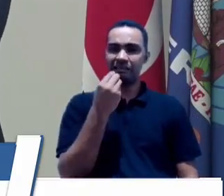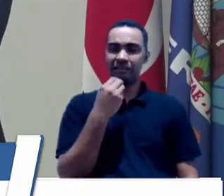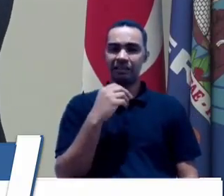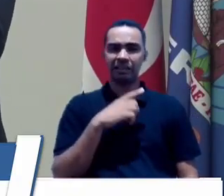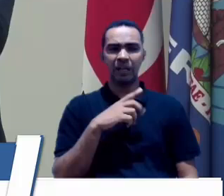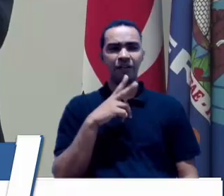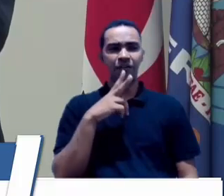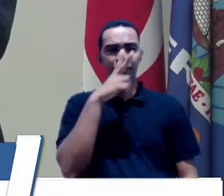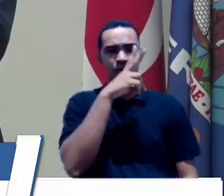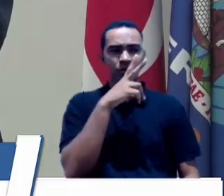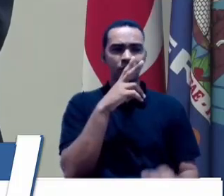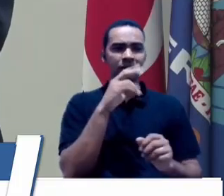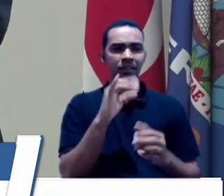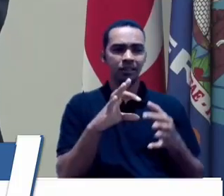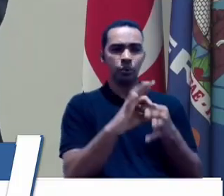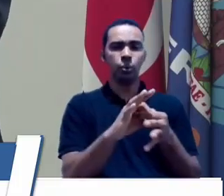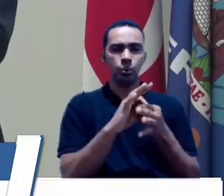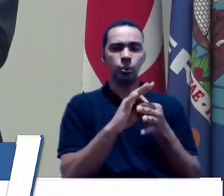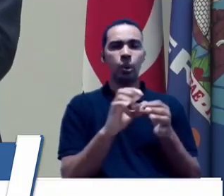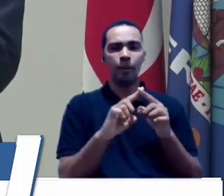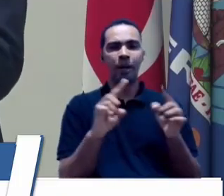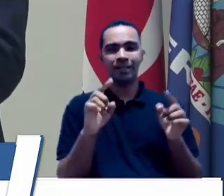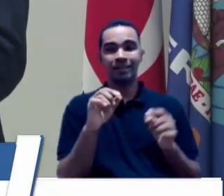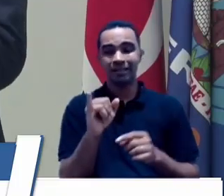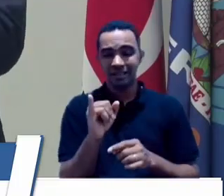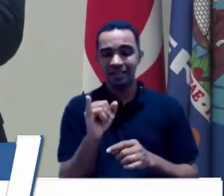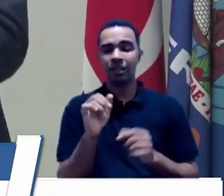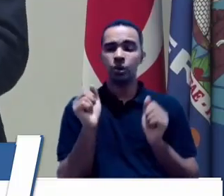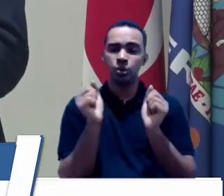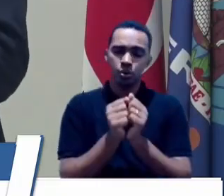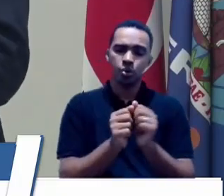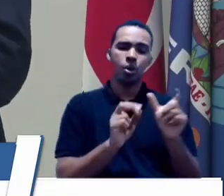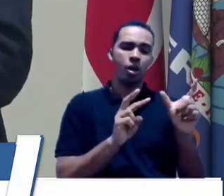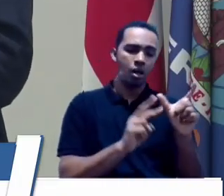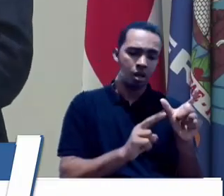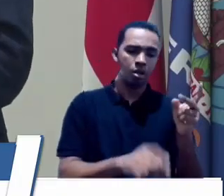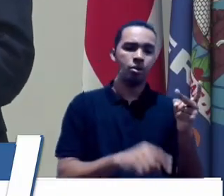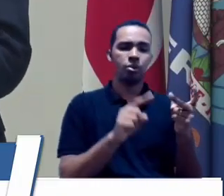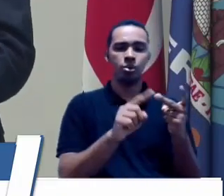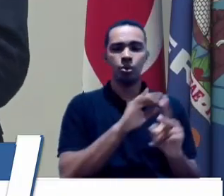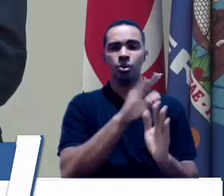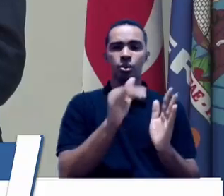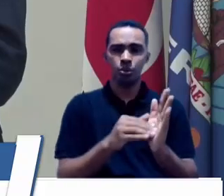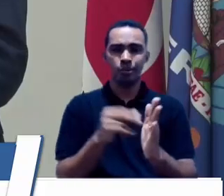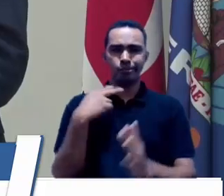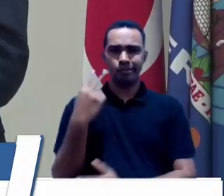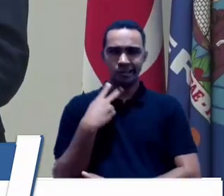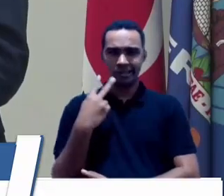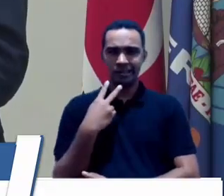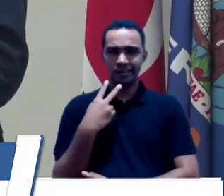um, mas quando a gente junta a Câmara Municipal e todos os vereadores, o peso é